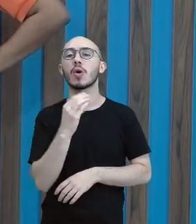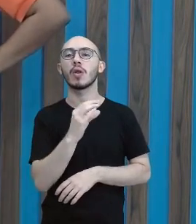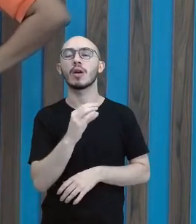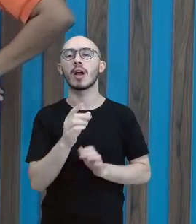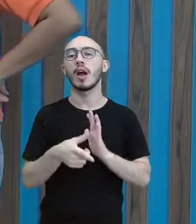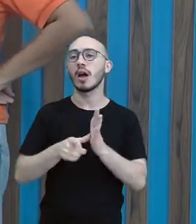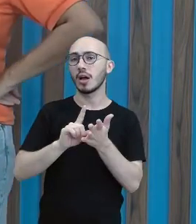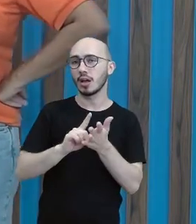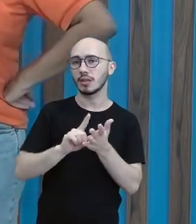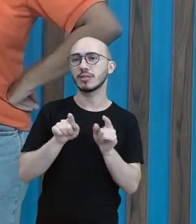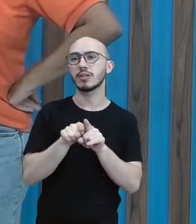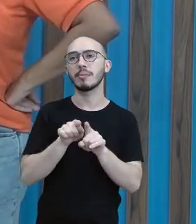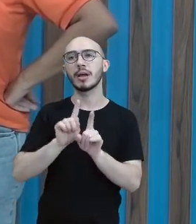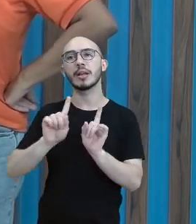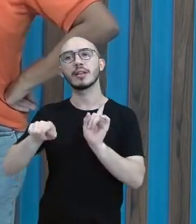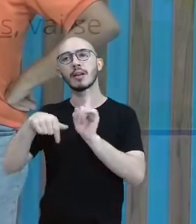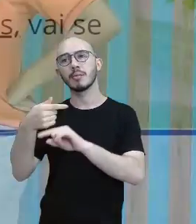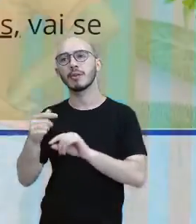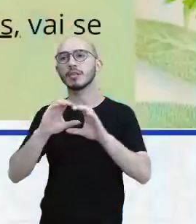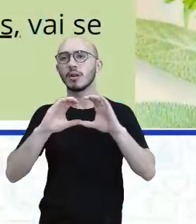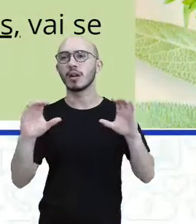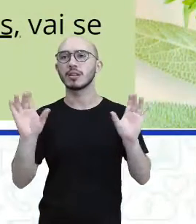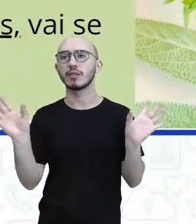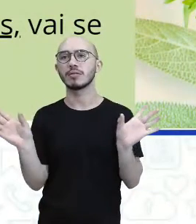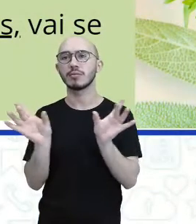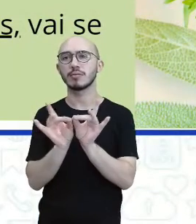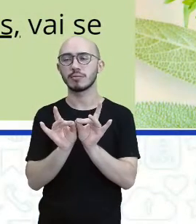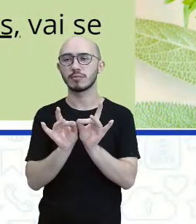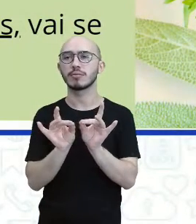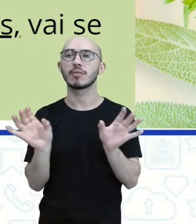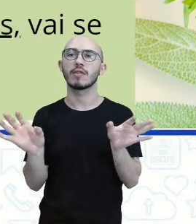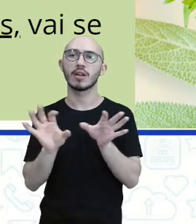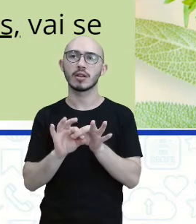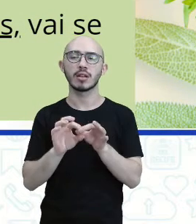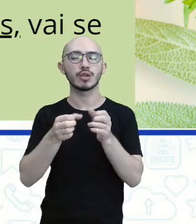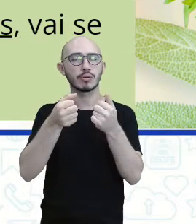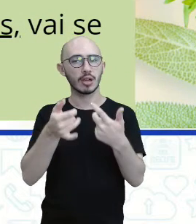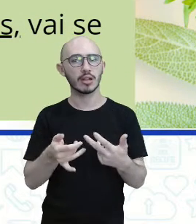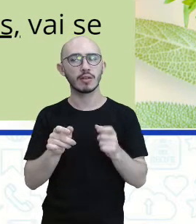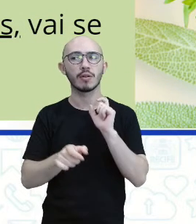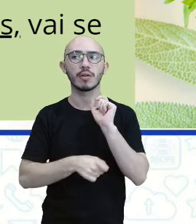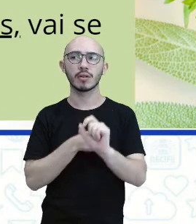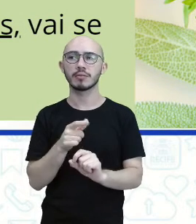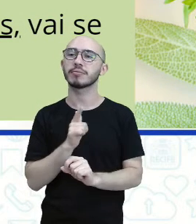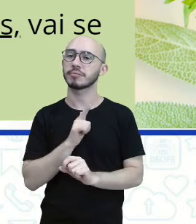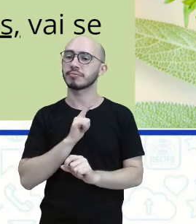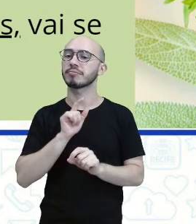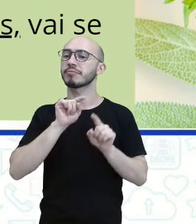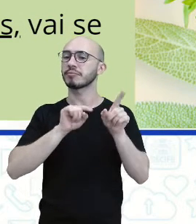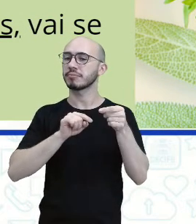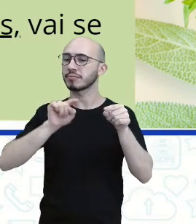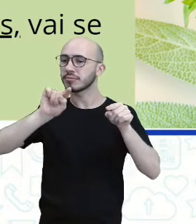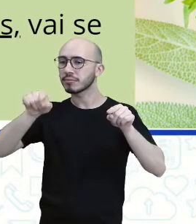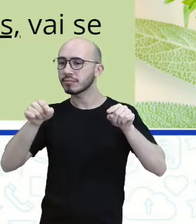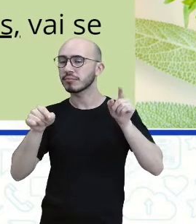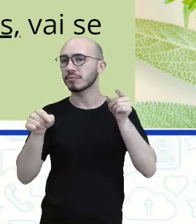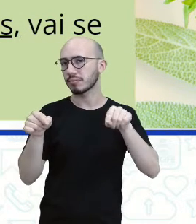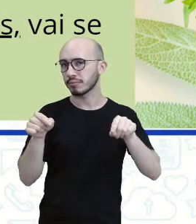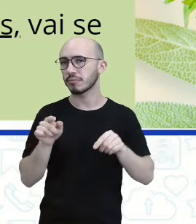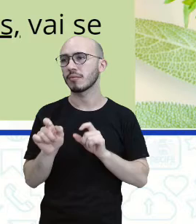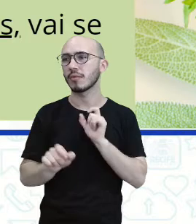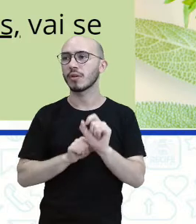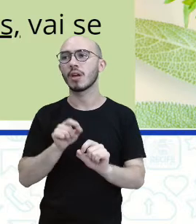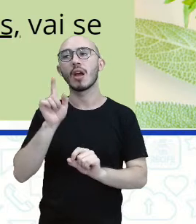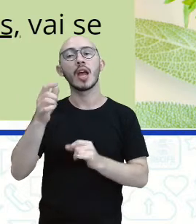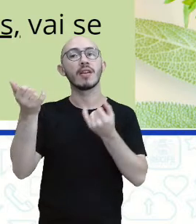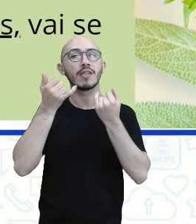e após a oração subordinada adjetiva explicativa. Lembram? Ela vem entre vírgulas. E como ela vem entre vírgulas, é uma